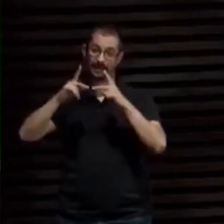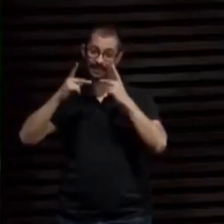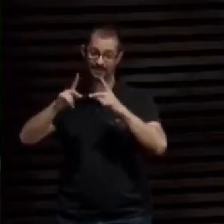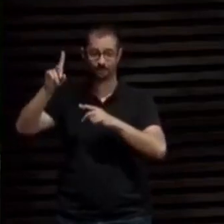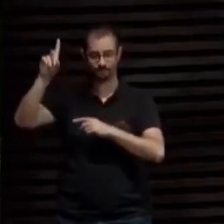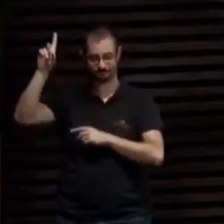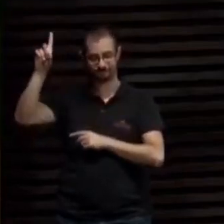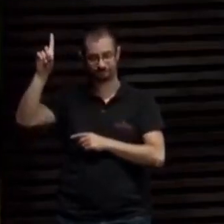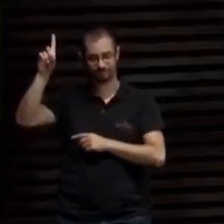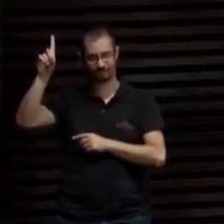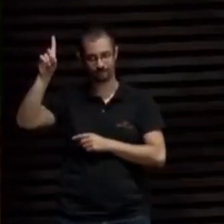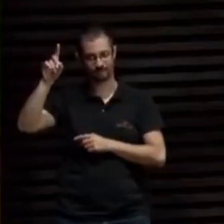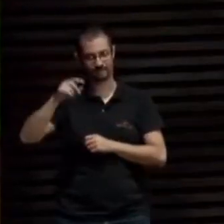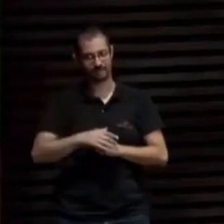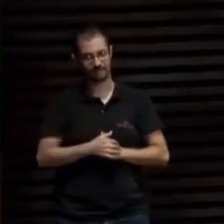Eu,